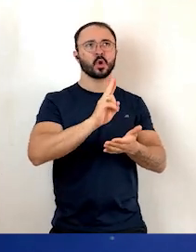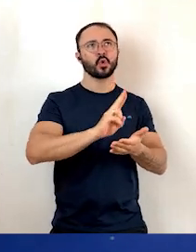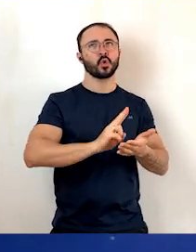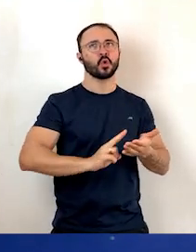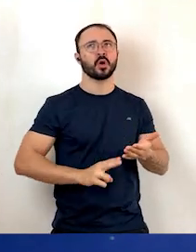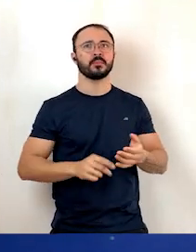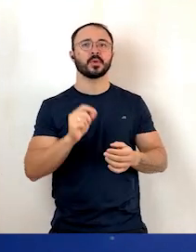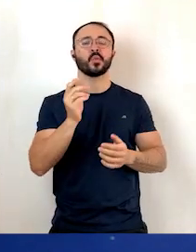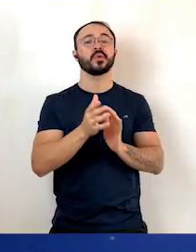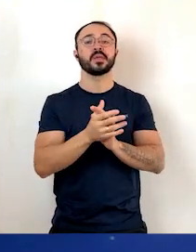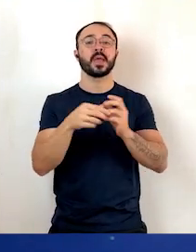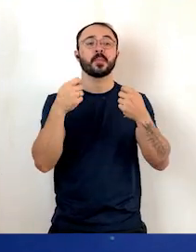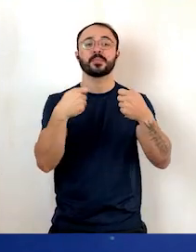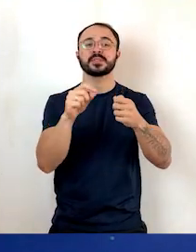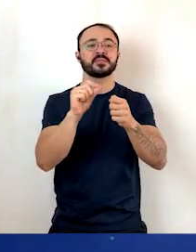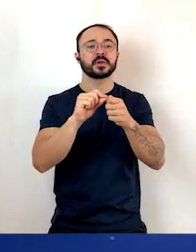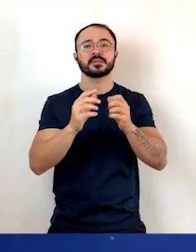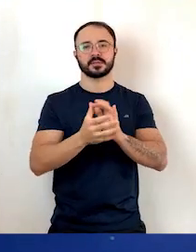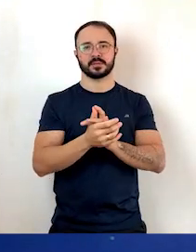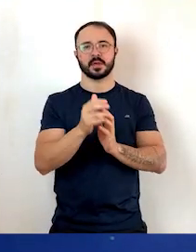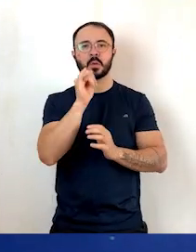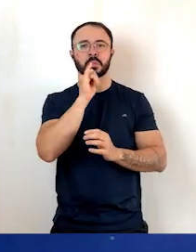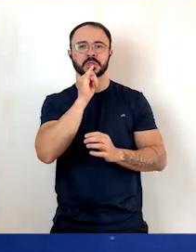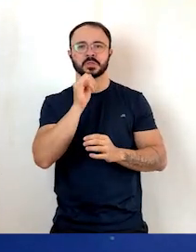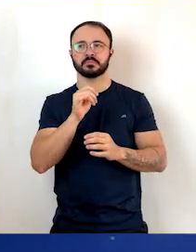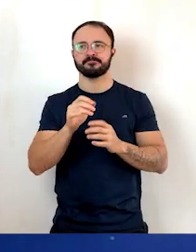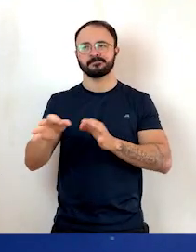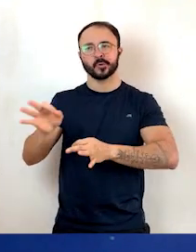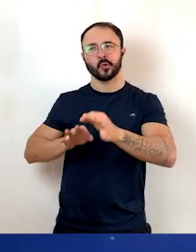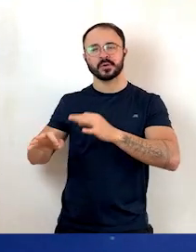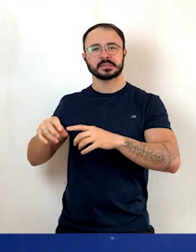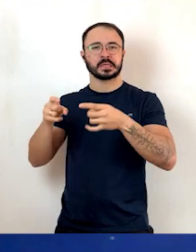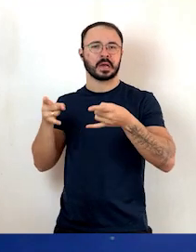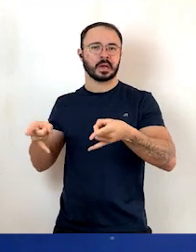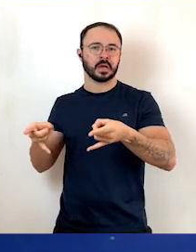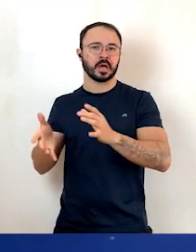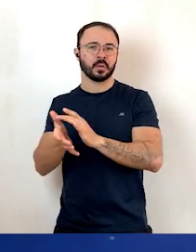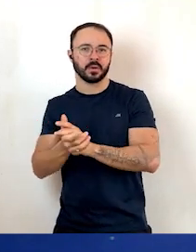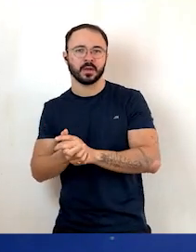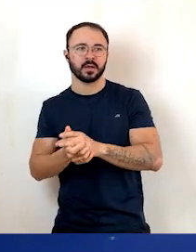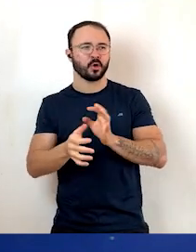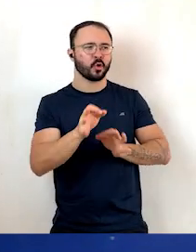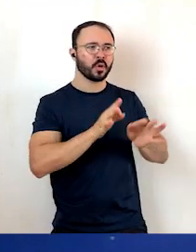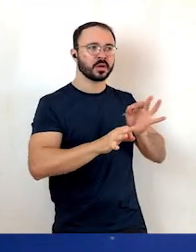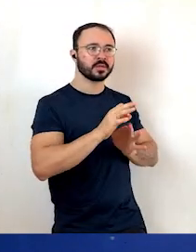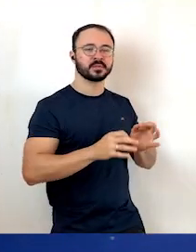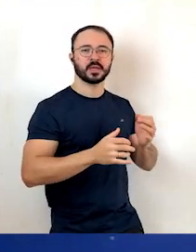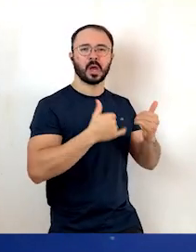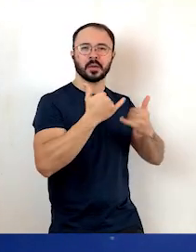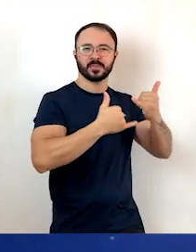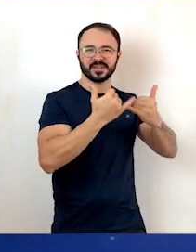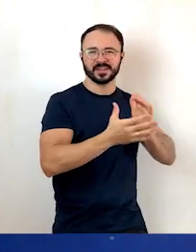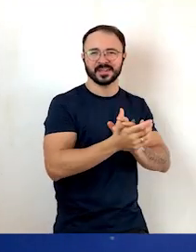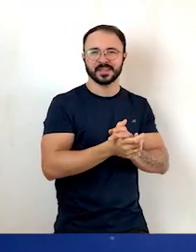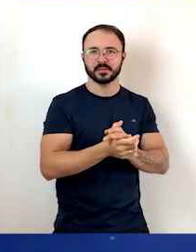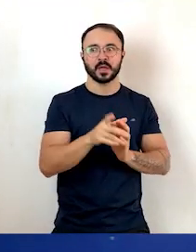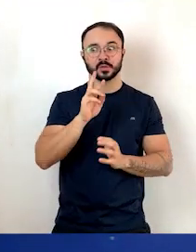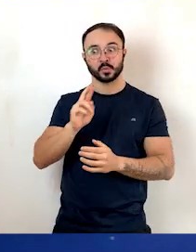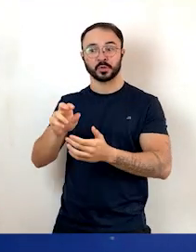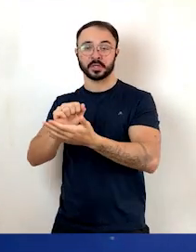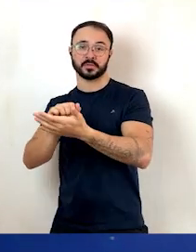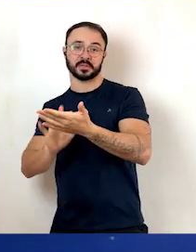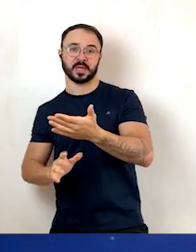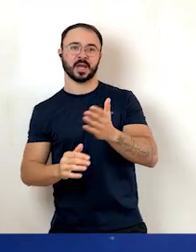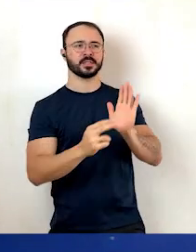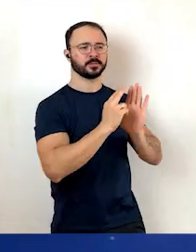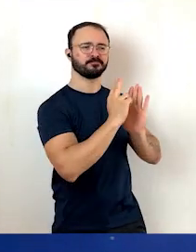casa para você se lembrar do que você precisa fazer como arrumar sua cama organizar os seus brinquedos fazer